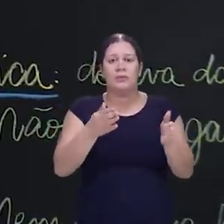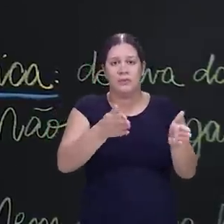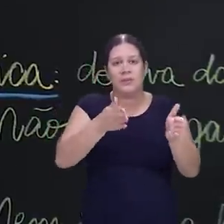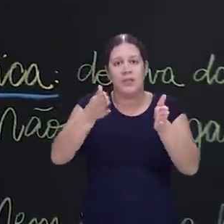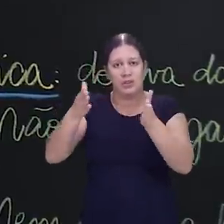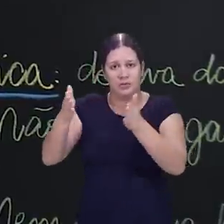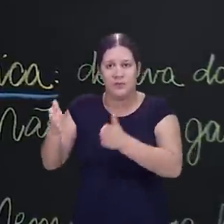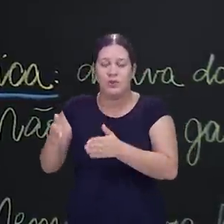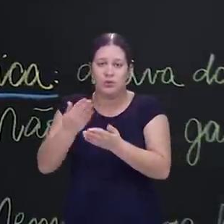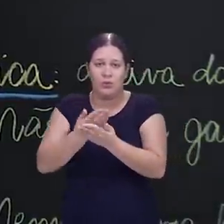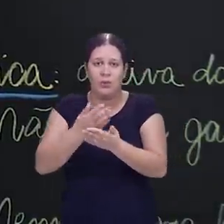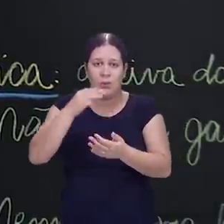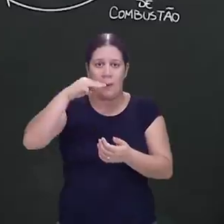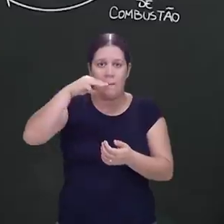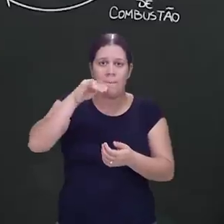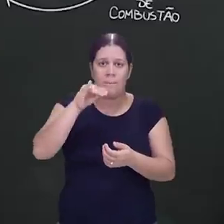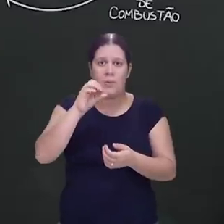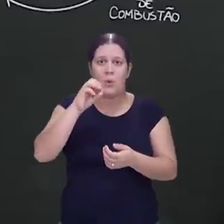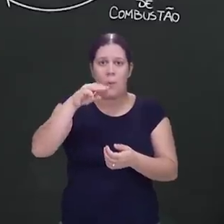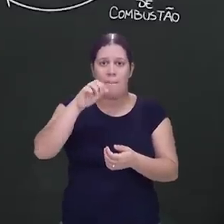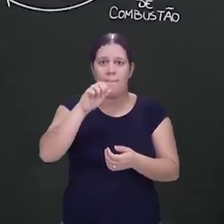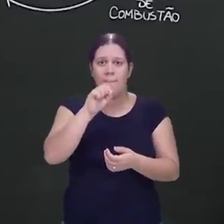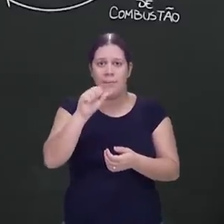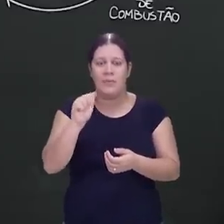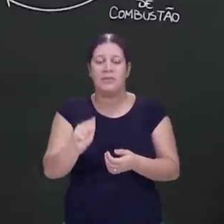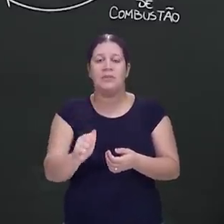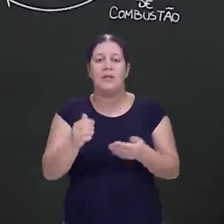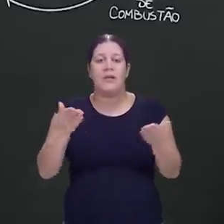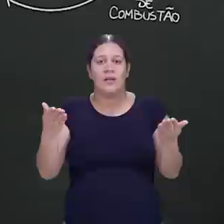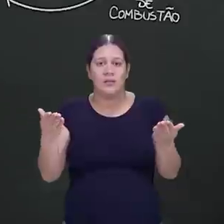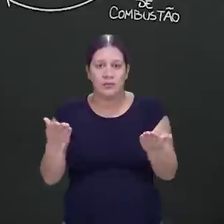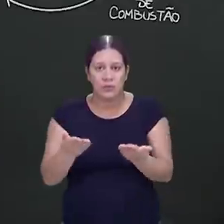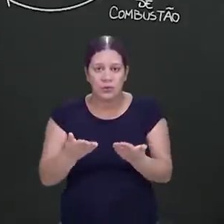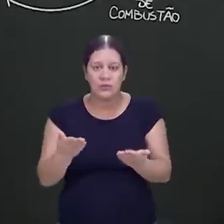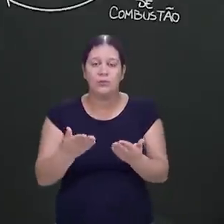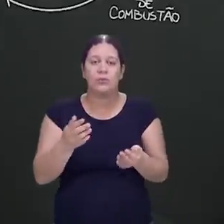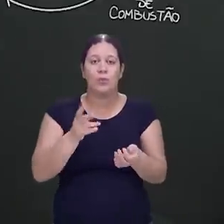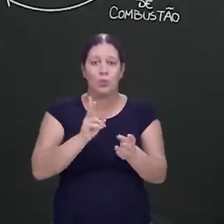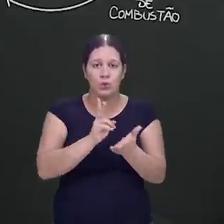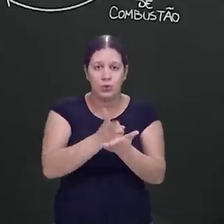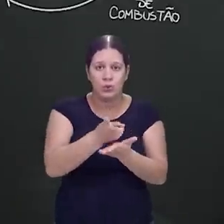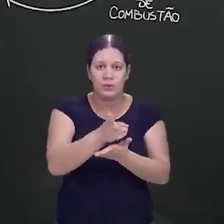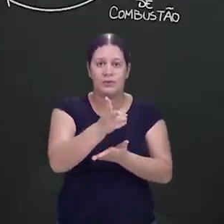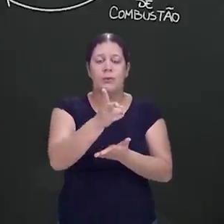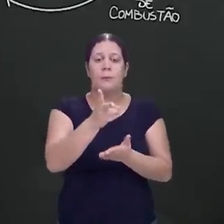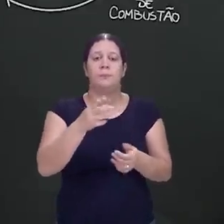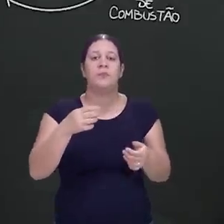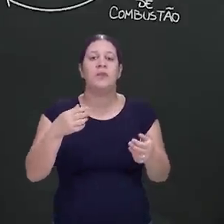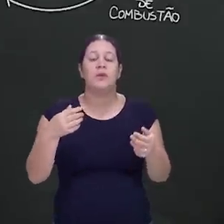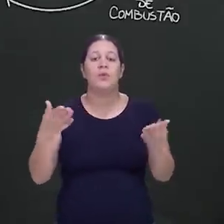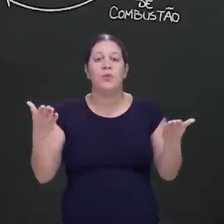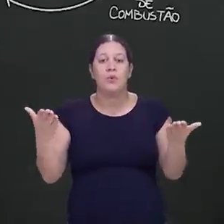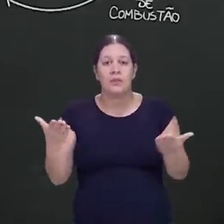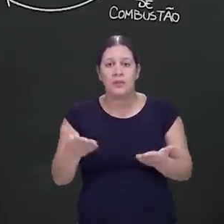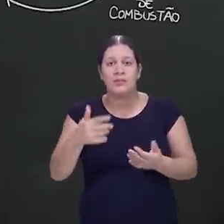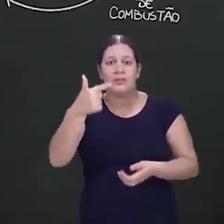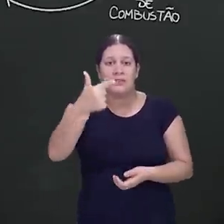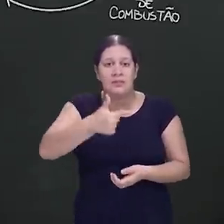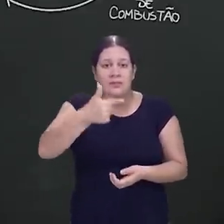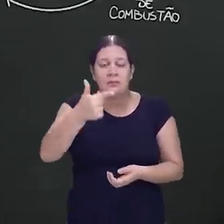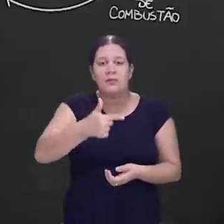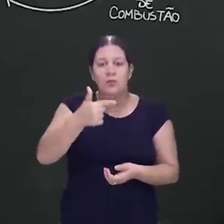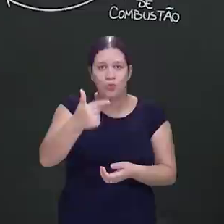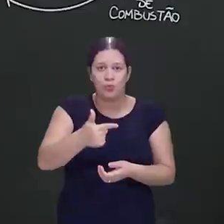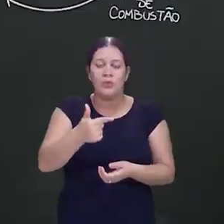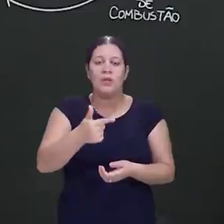a biomassa? Vamos continuar? Dando continuidade à nossa aula de energias renováveis, a gente fala então da biomassa, que é a segunda